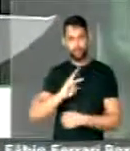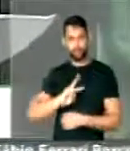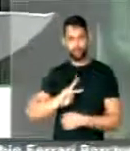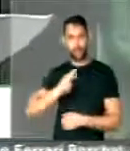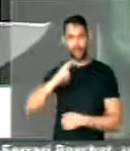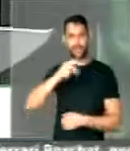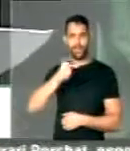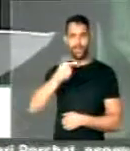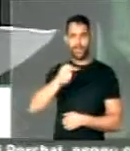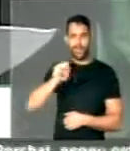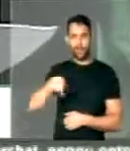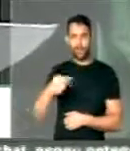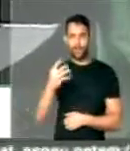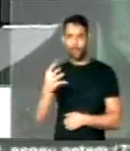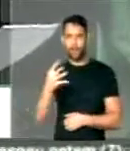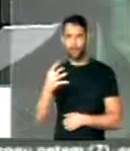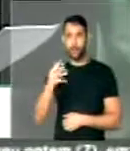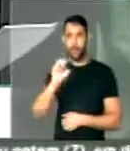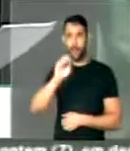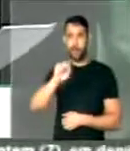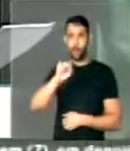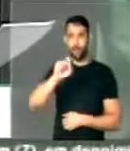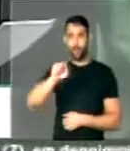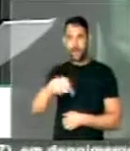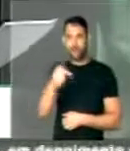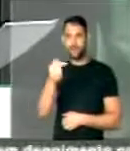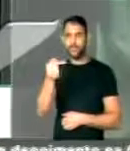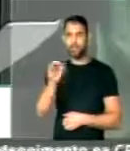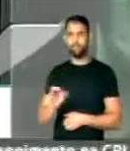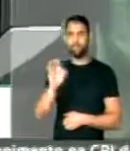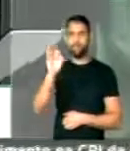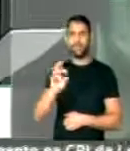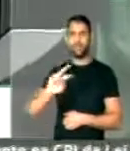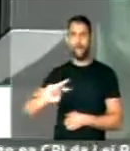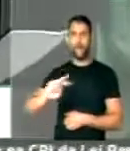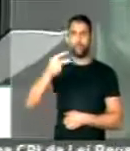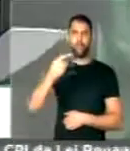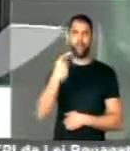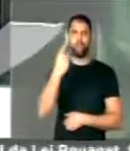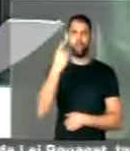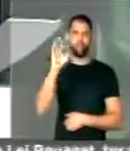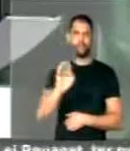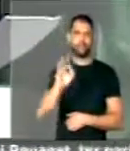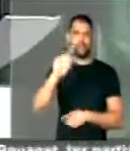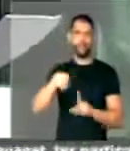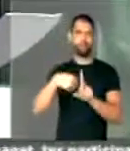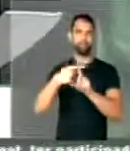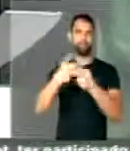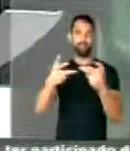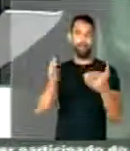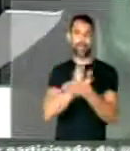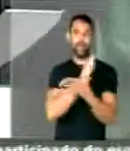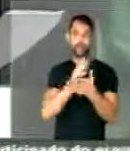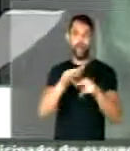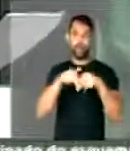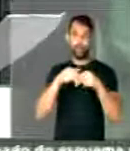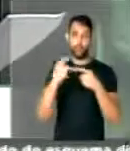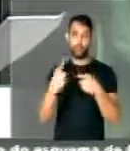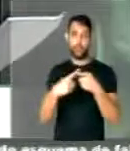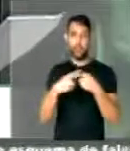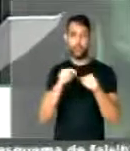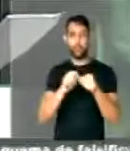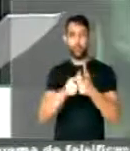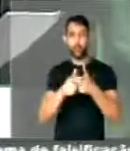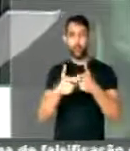de 7,4% para 8,7% em 2015, em razão da alta brusca do